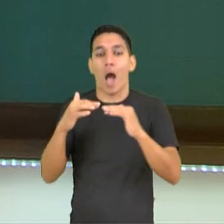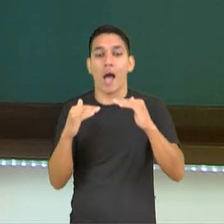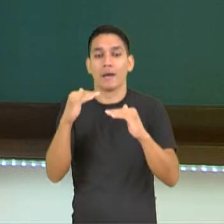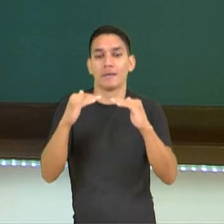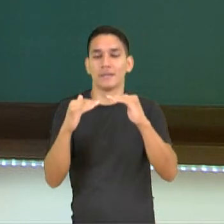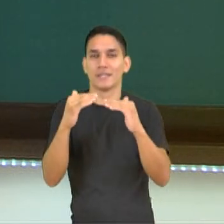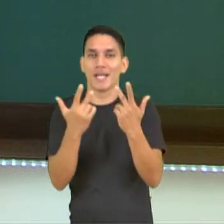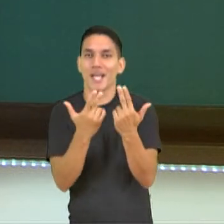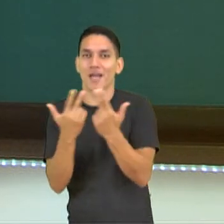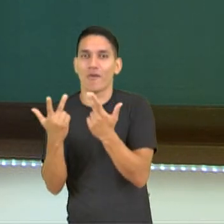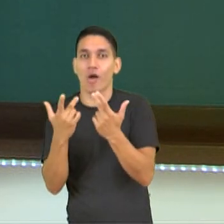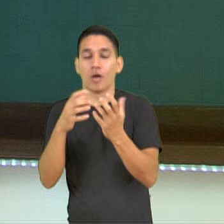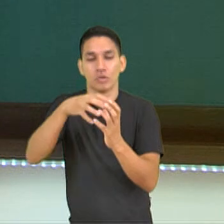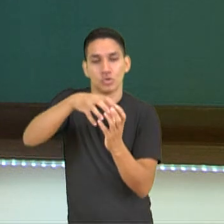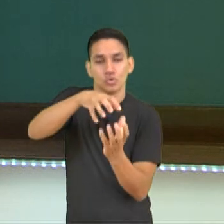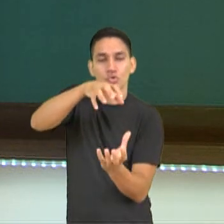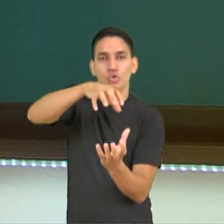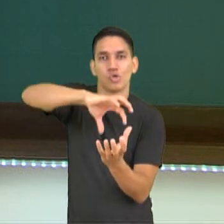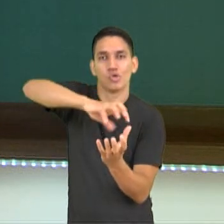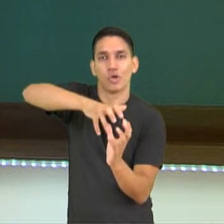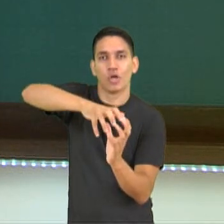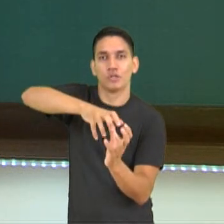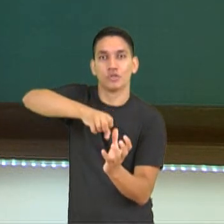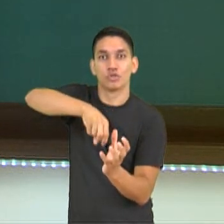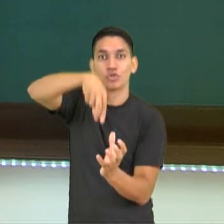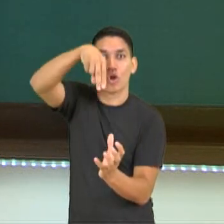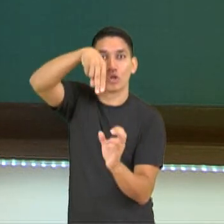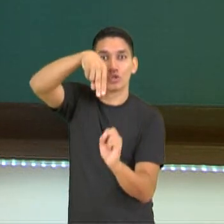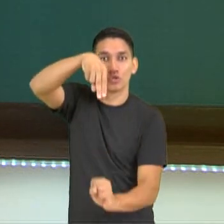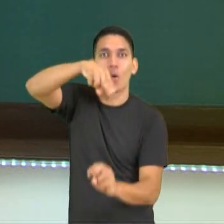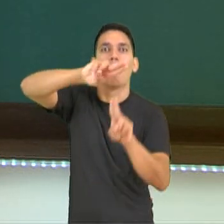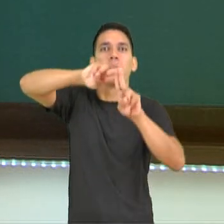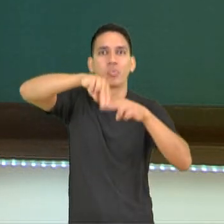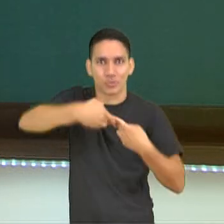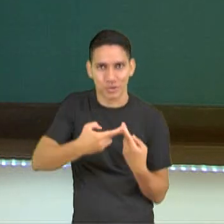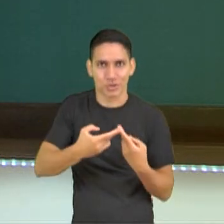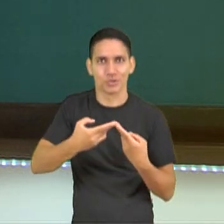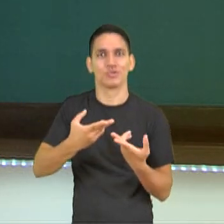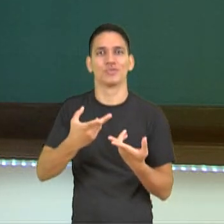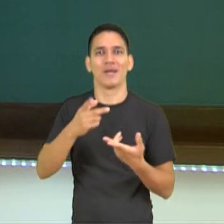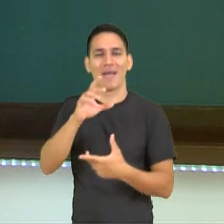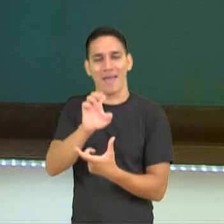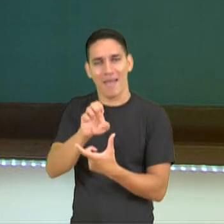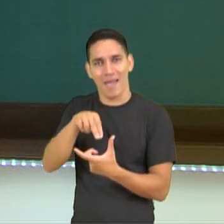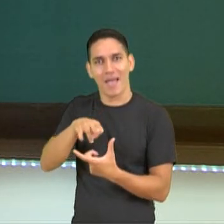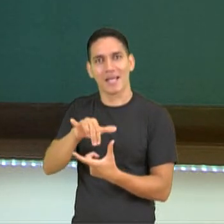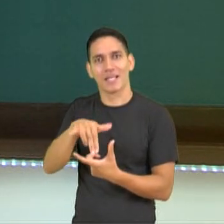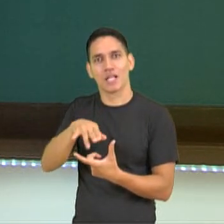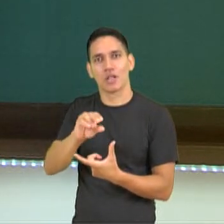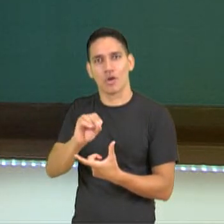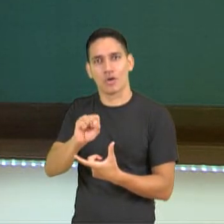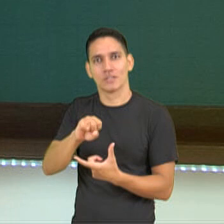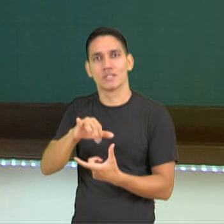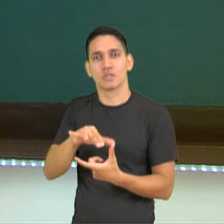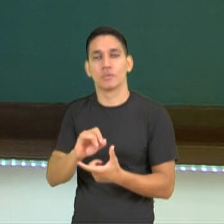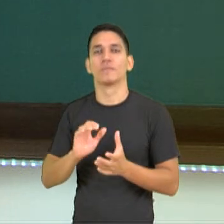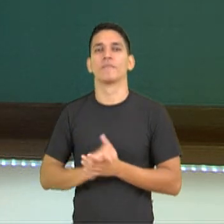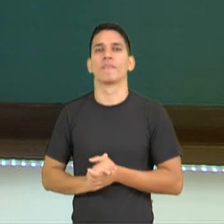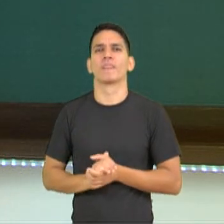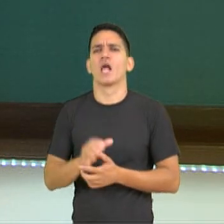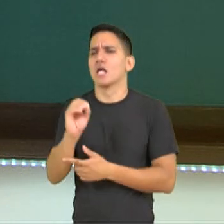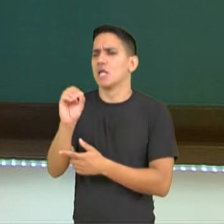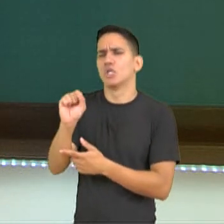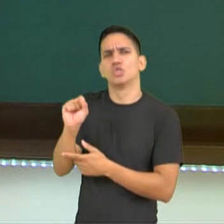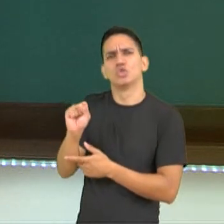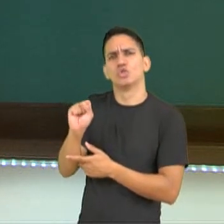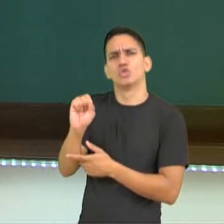igual o hemisfério norte e hemisfério sul, certo? Por isso o equinócio. E solstício, nós vamos ter solstício de verão e solstício de